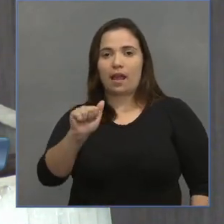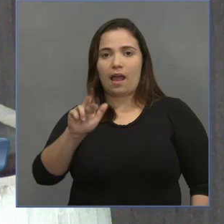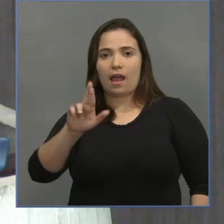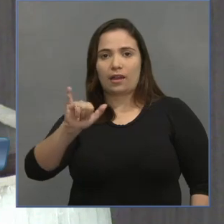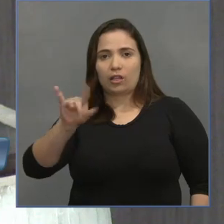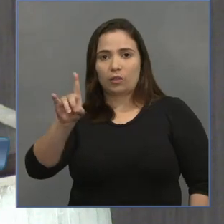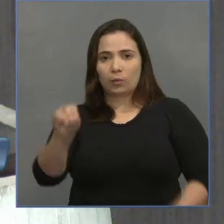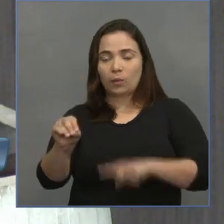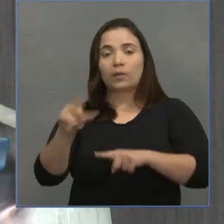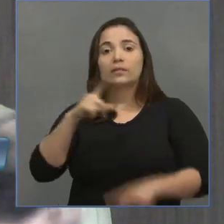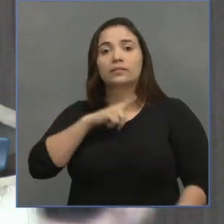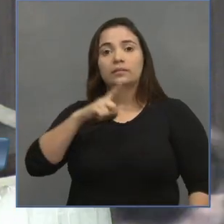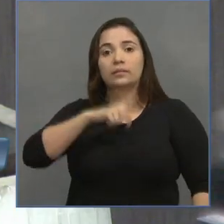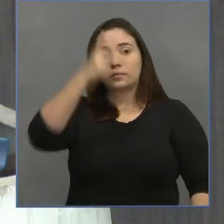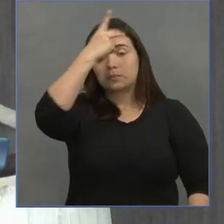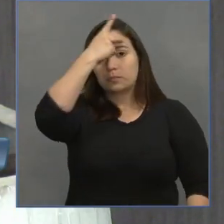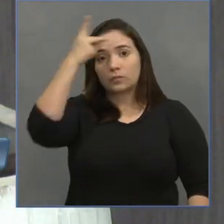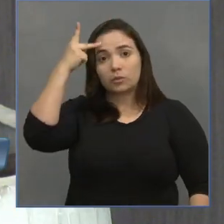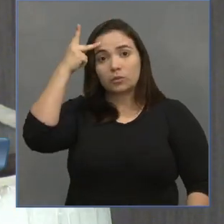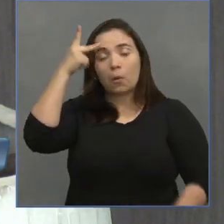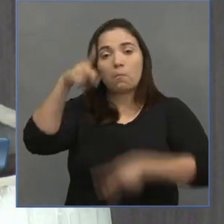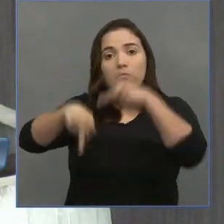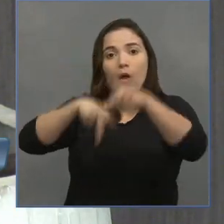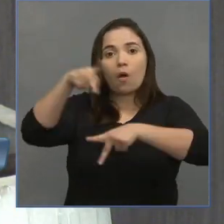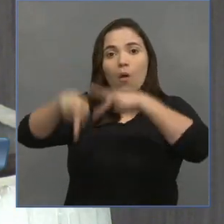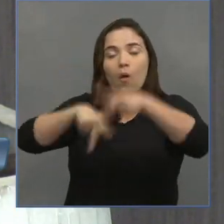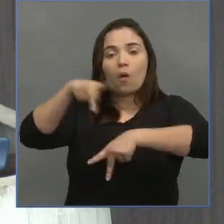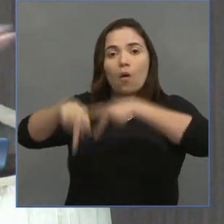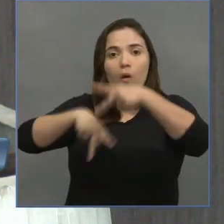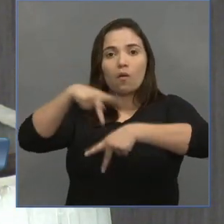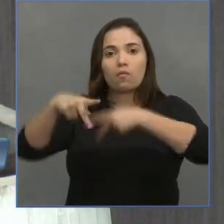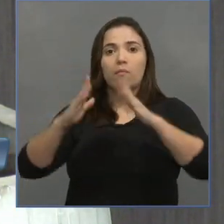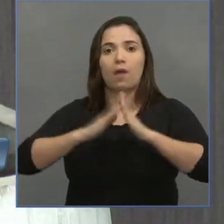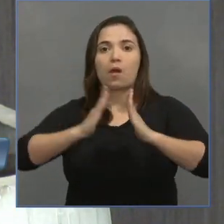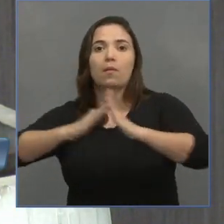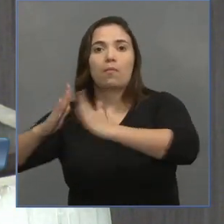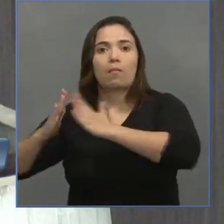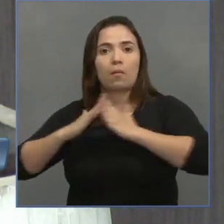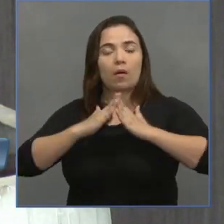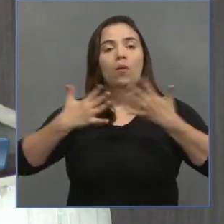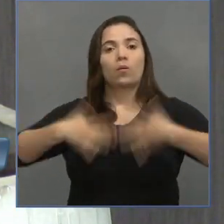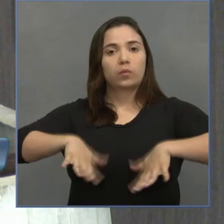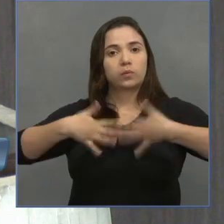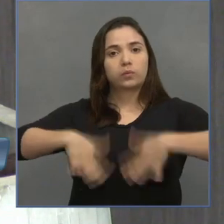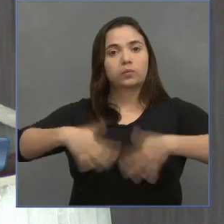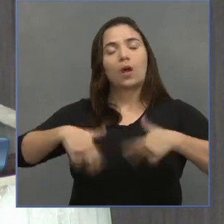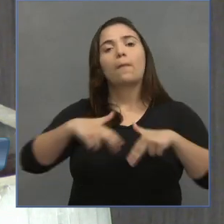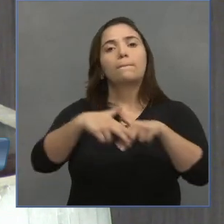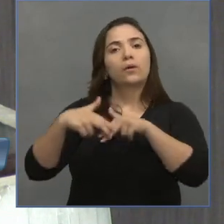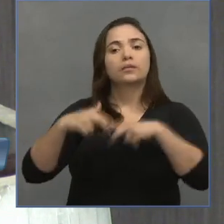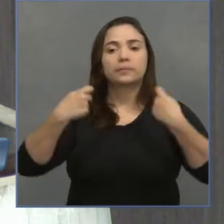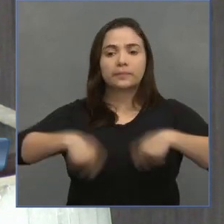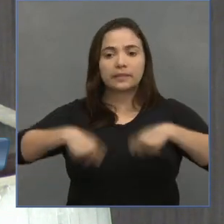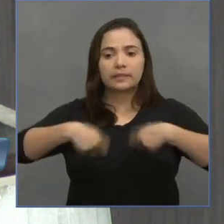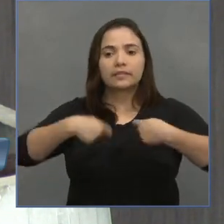populoso do mundo. Por isso mesmo, nós precisamos, desde muito